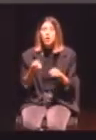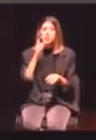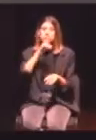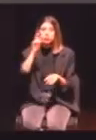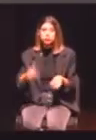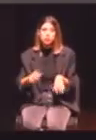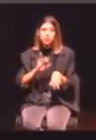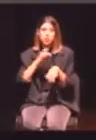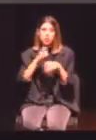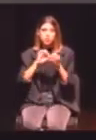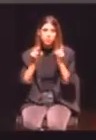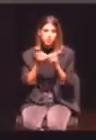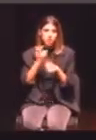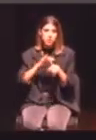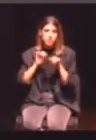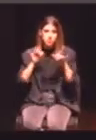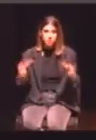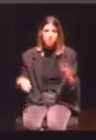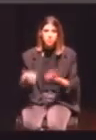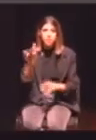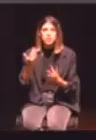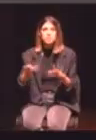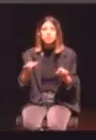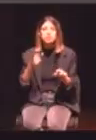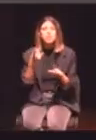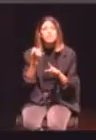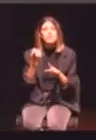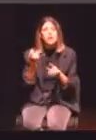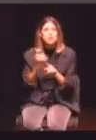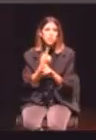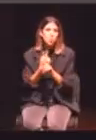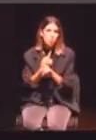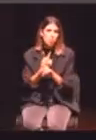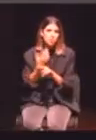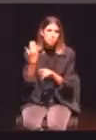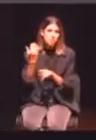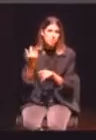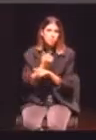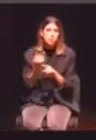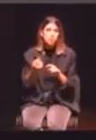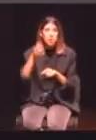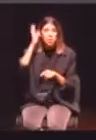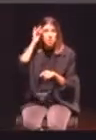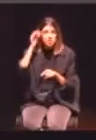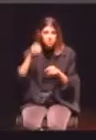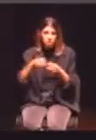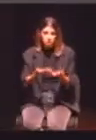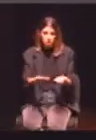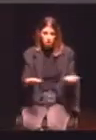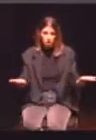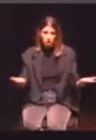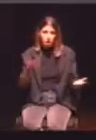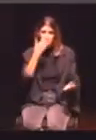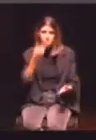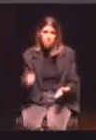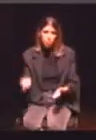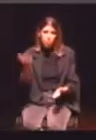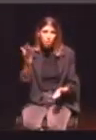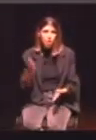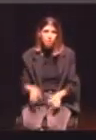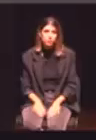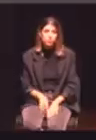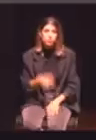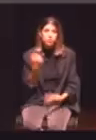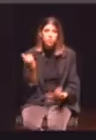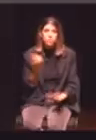exigente, mas há ainda muito a fazer porque continua a haver um número muito grande de animais maltratados e abandonados. Desde logo